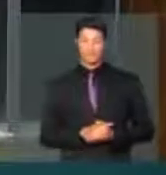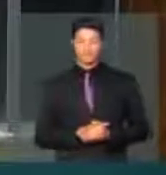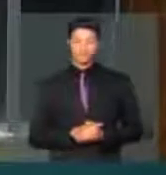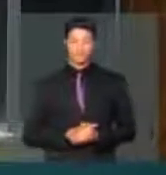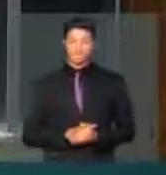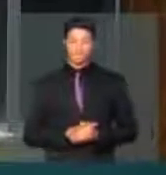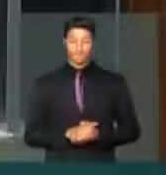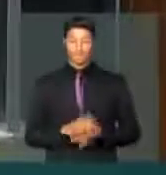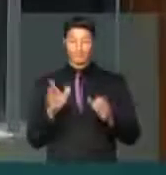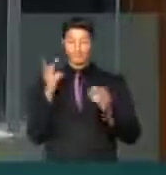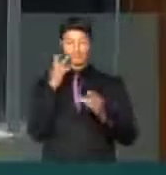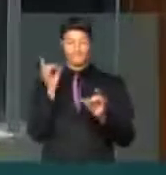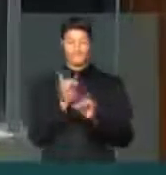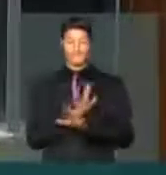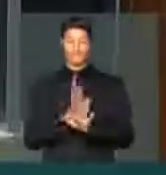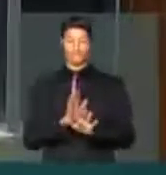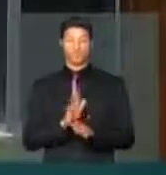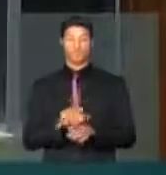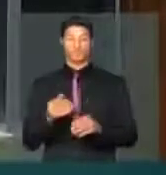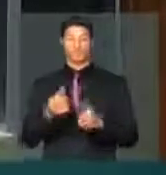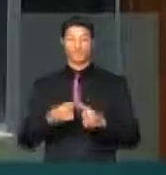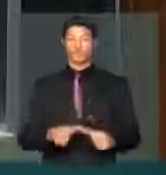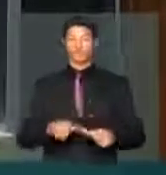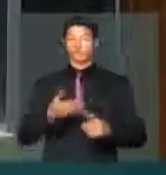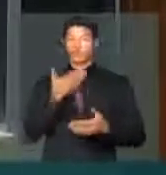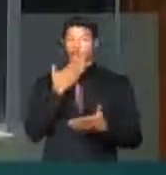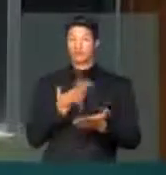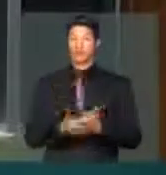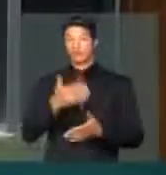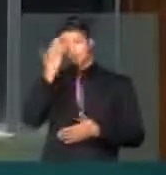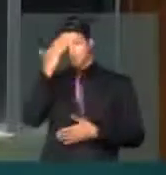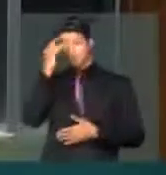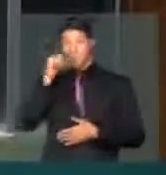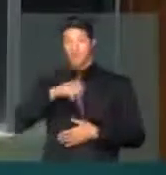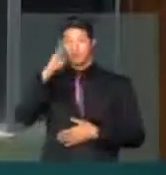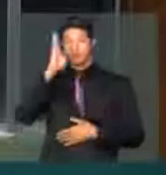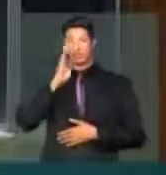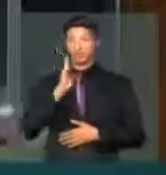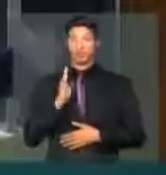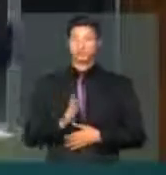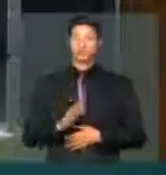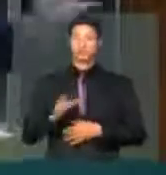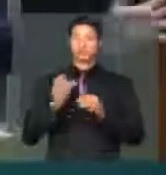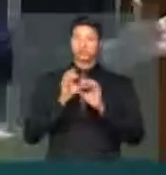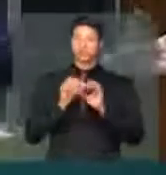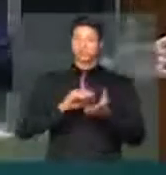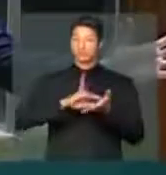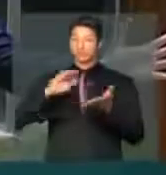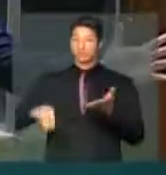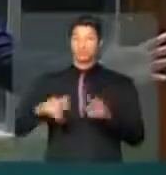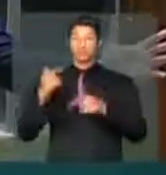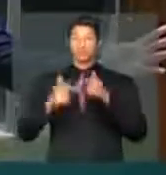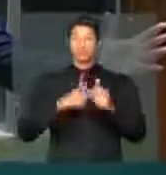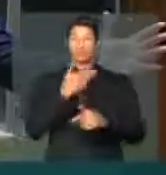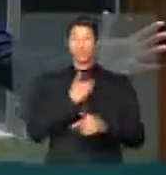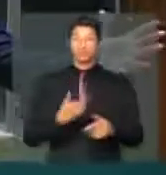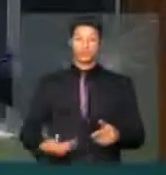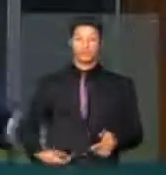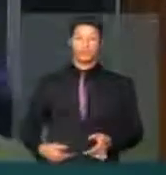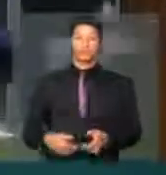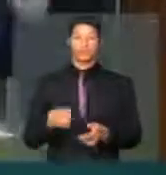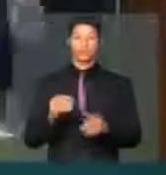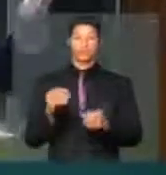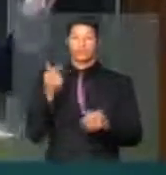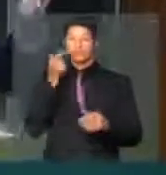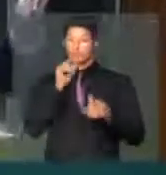Senhor presidente, só para concluir. Para concluir, senhor deputado. Ficaram admirados em saber que aqui no Brasil se descentraliza os serviços públicos e